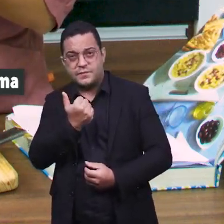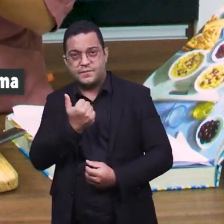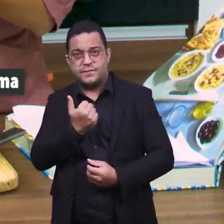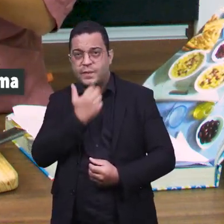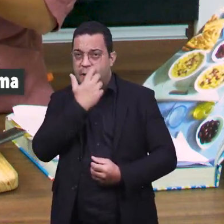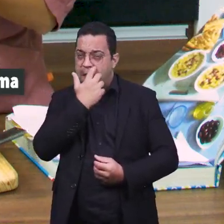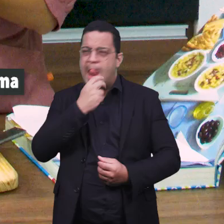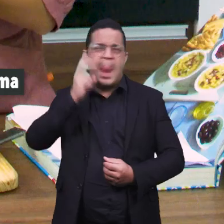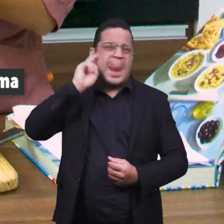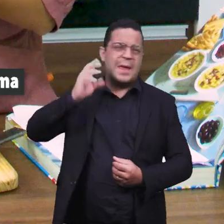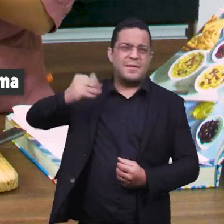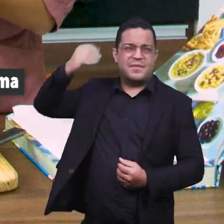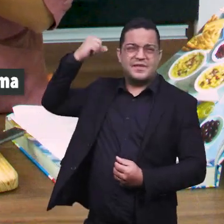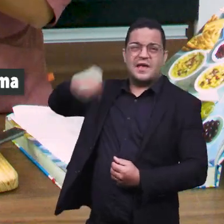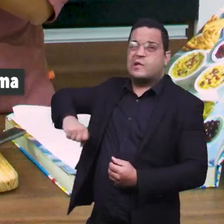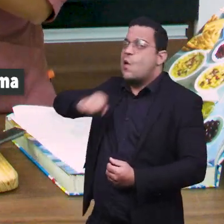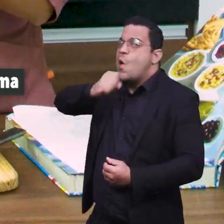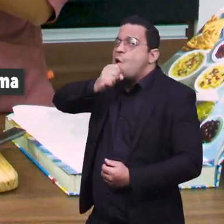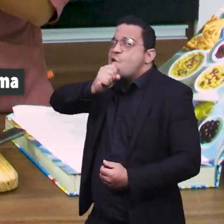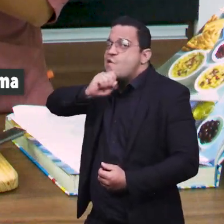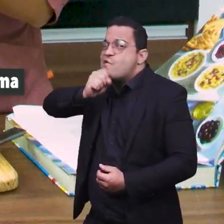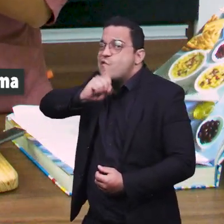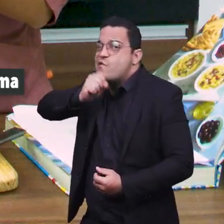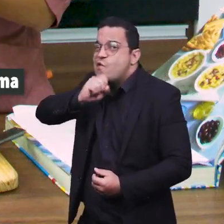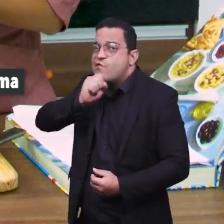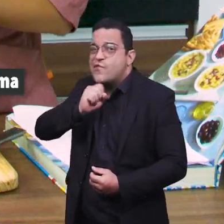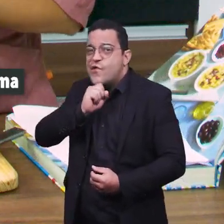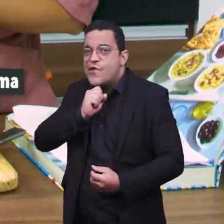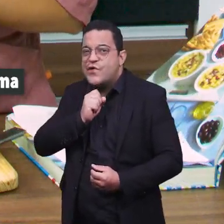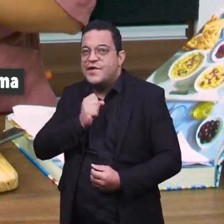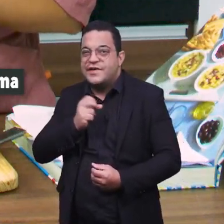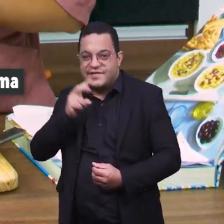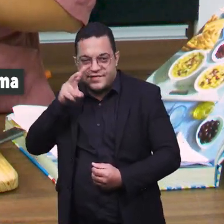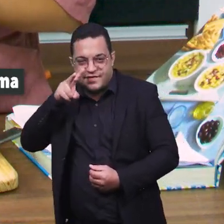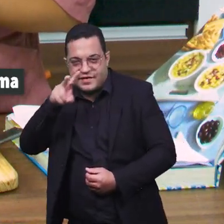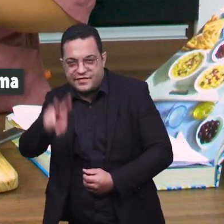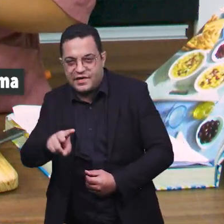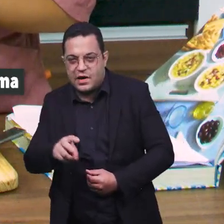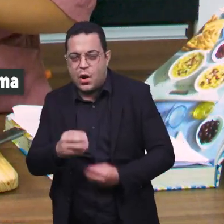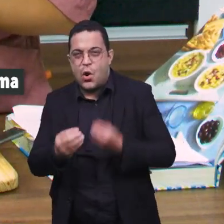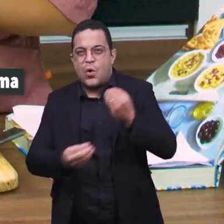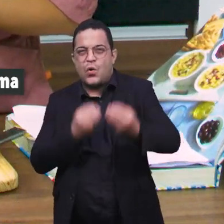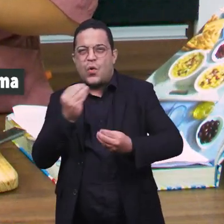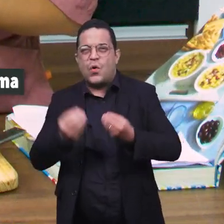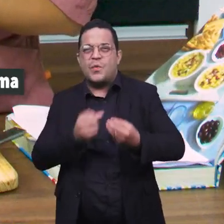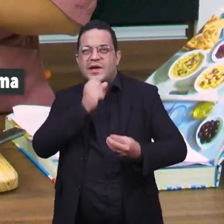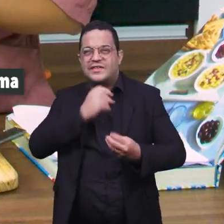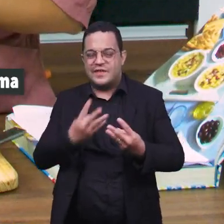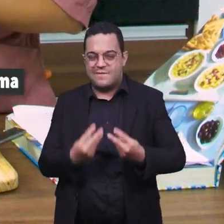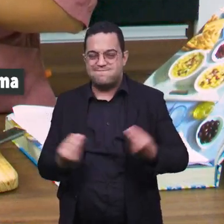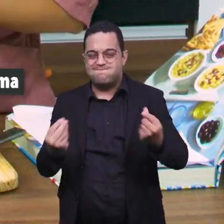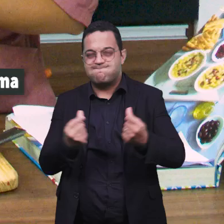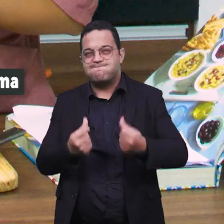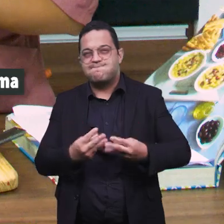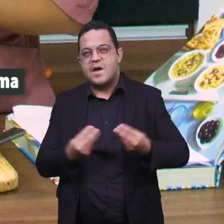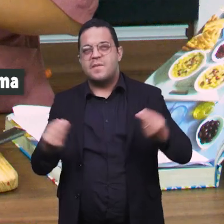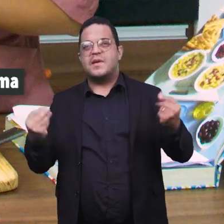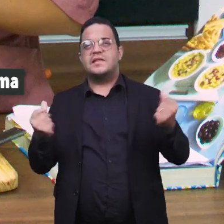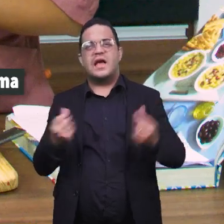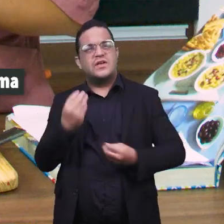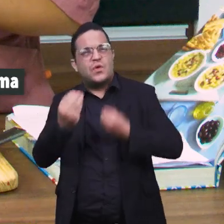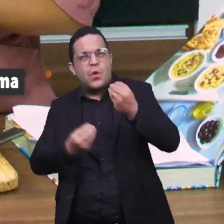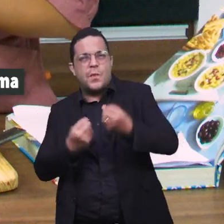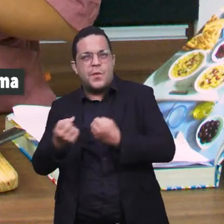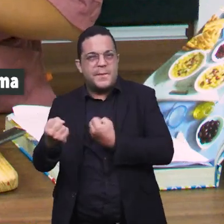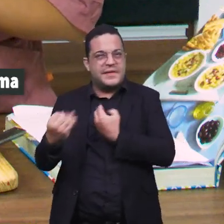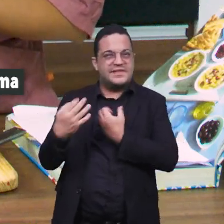bem fininho que você falava, vó, como que você faz isso? Hoje tem. Dá até para cortar